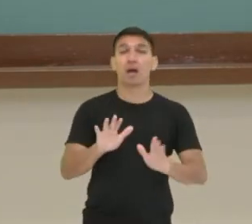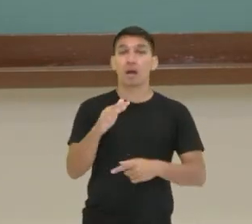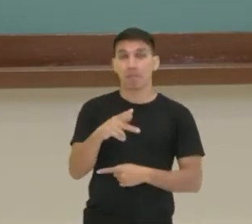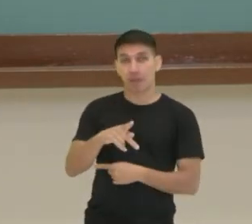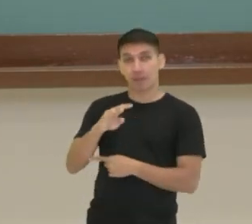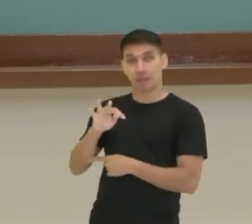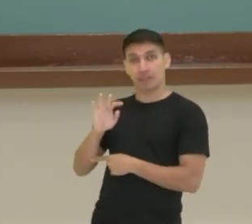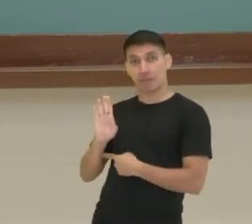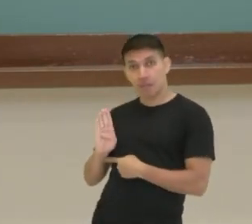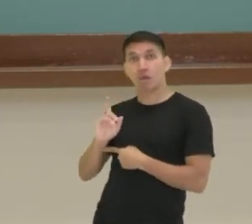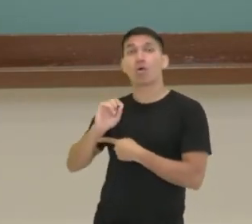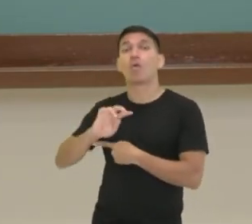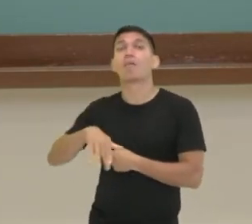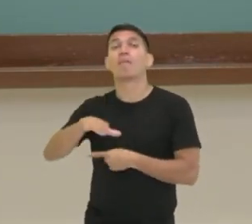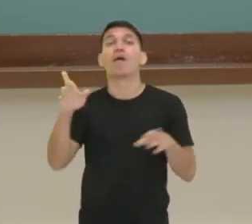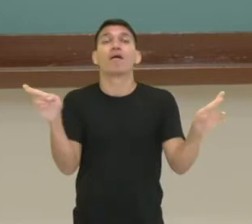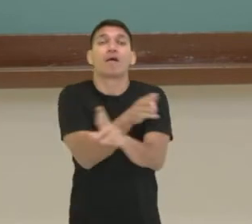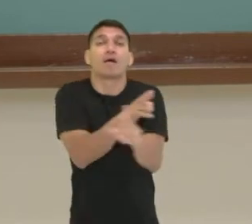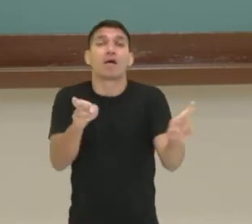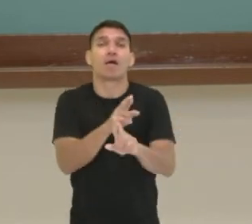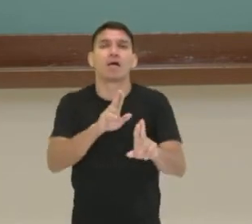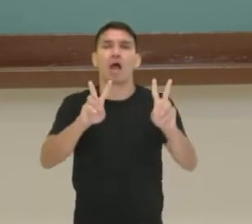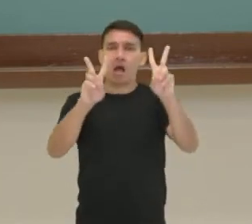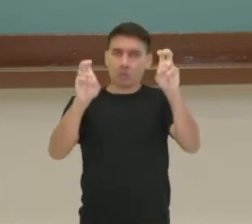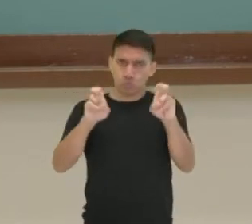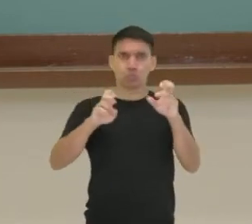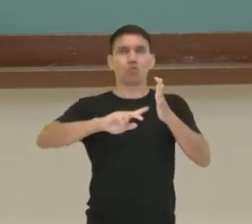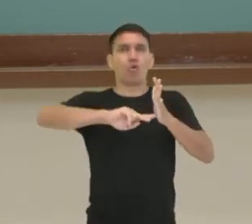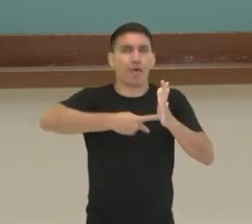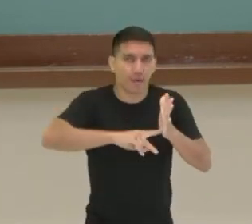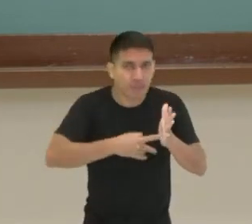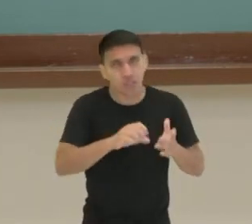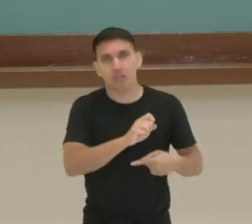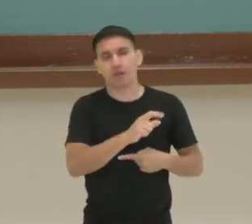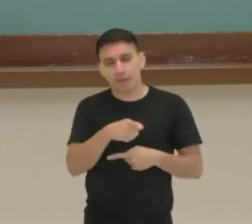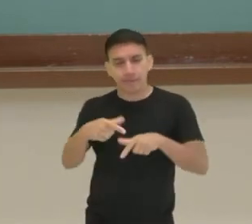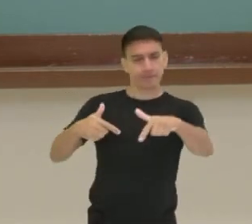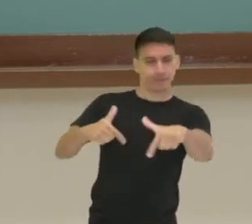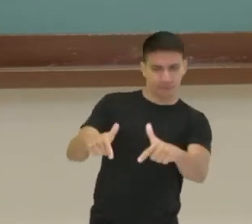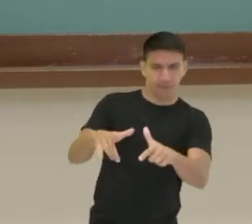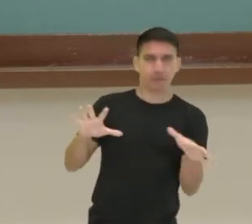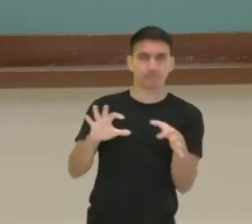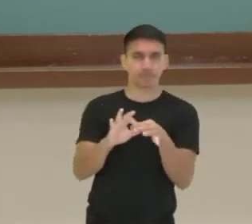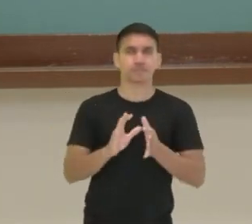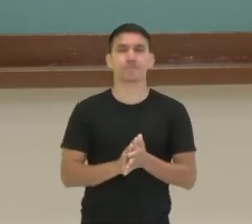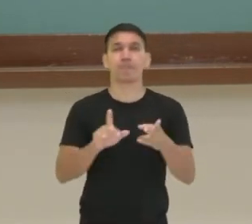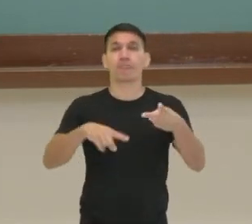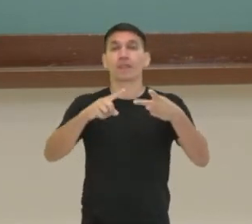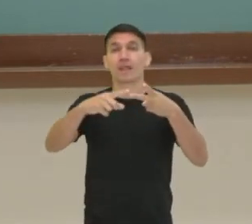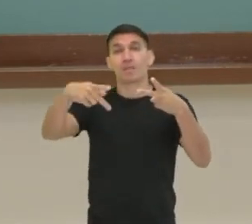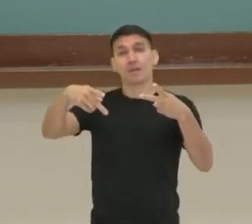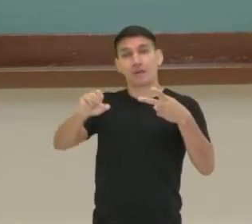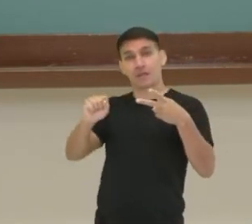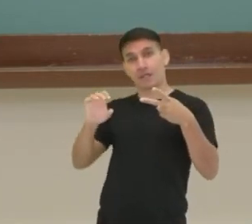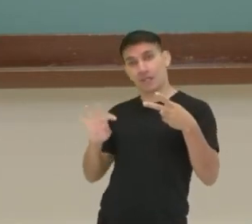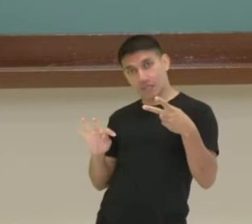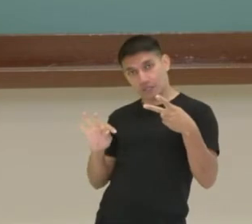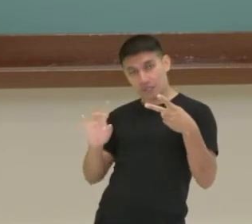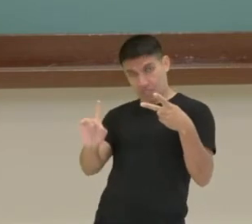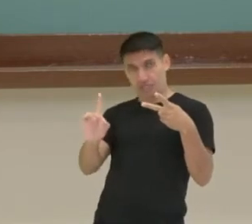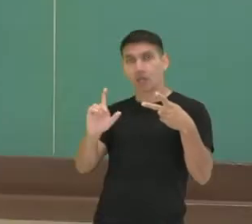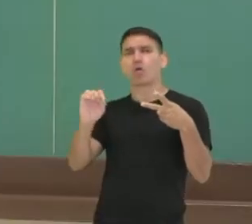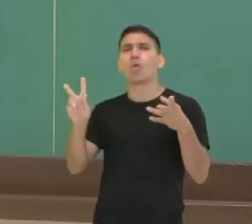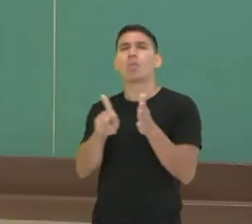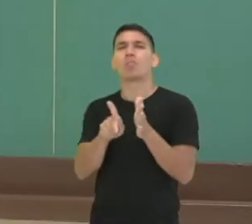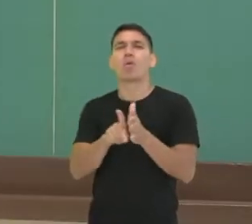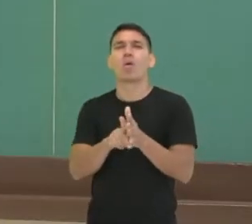mais relacionado à questão sindical e trabalhista. E nós vamos ter também o PSD, Partido Social